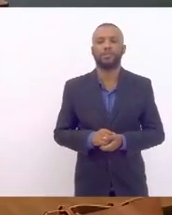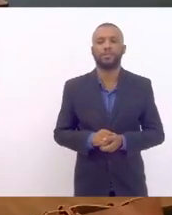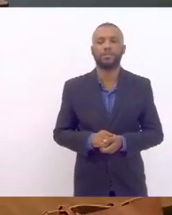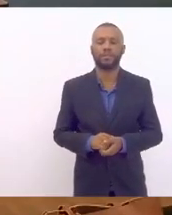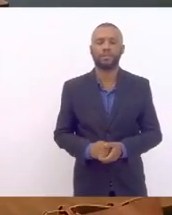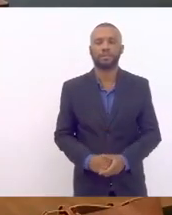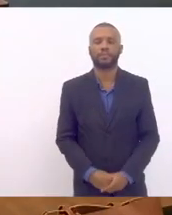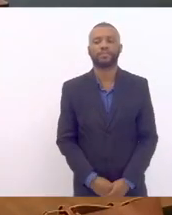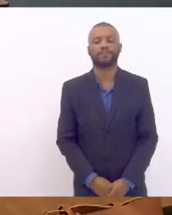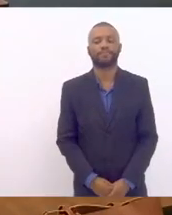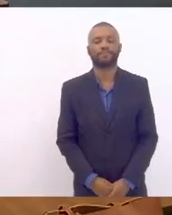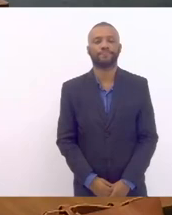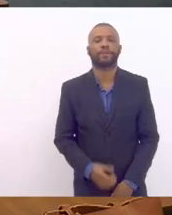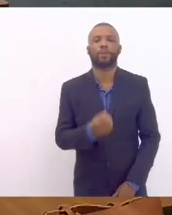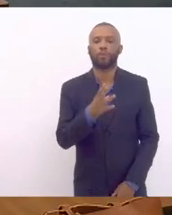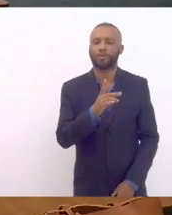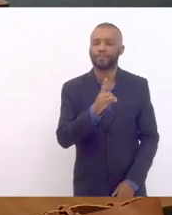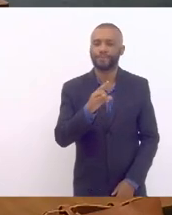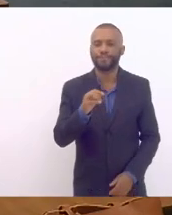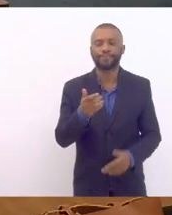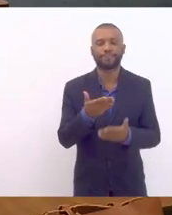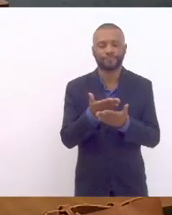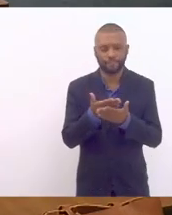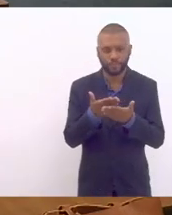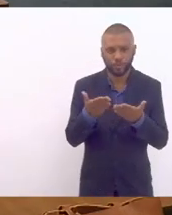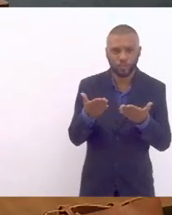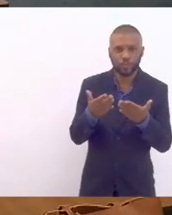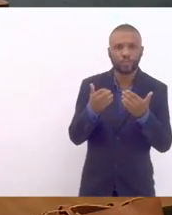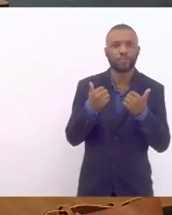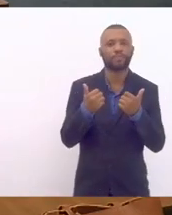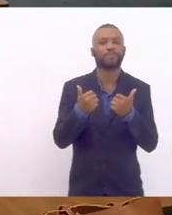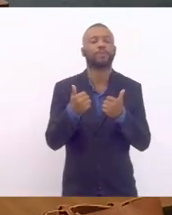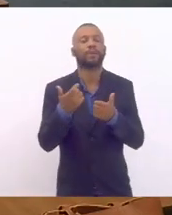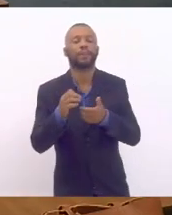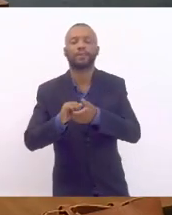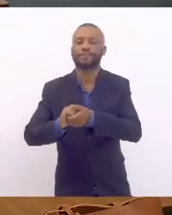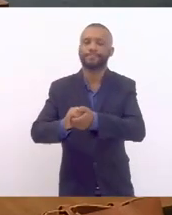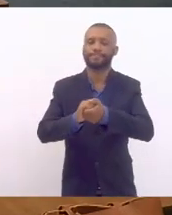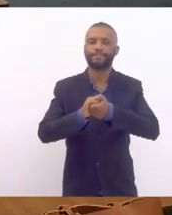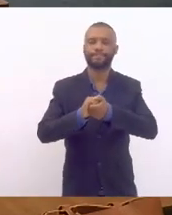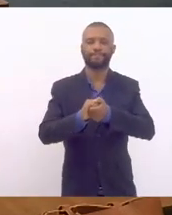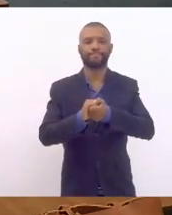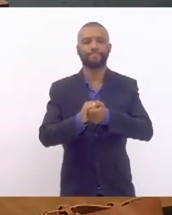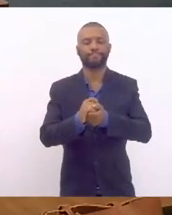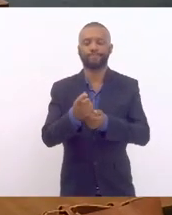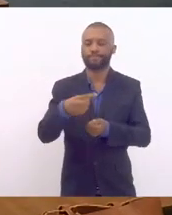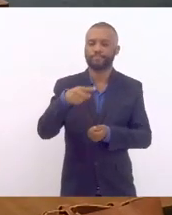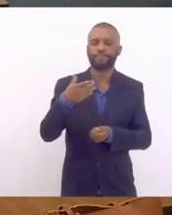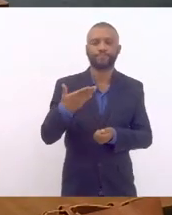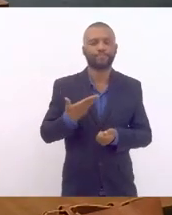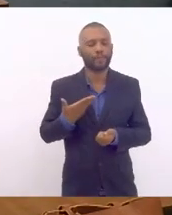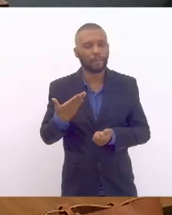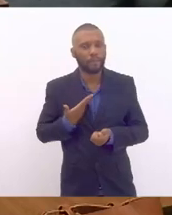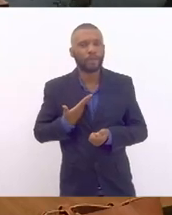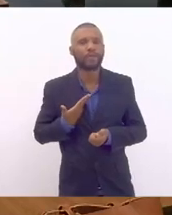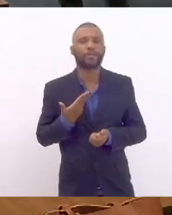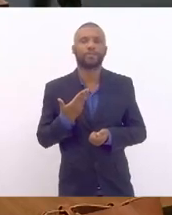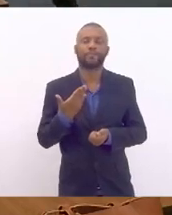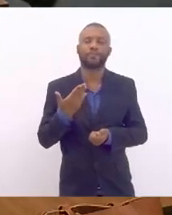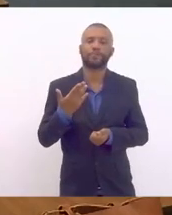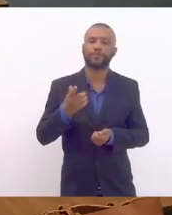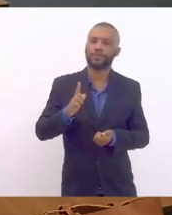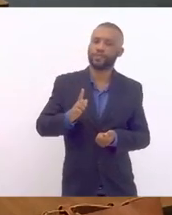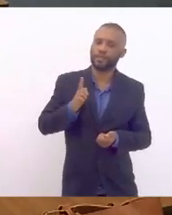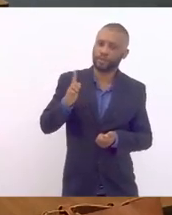é bom dia a todos e todas queria cumprimentar todos os meus amigos